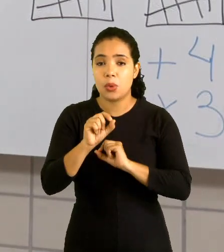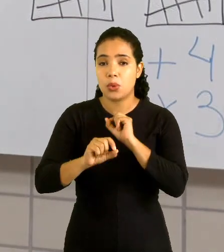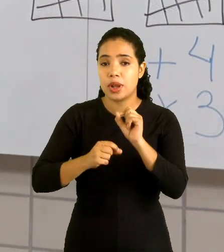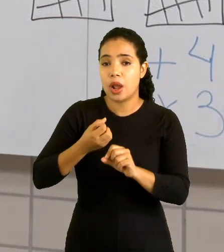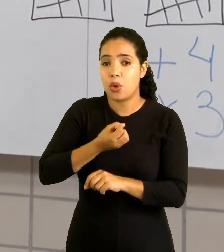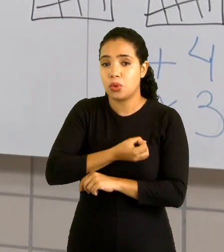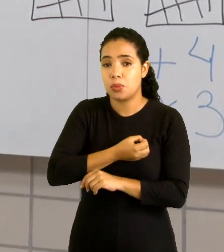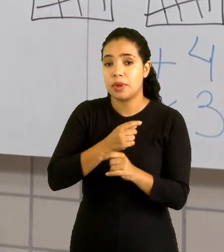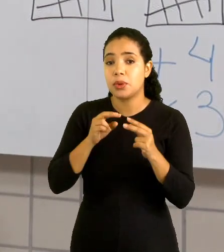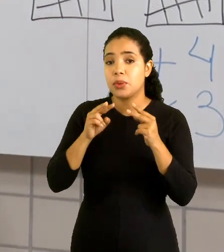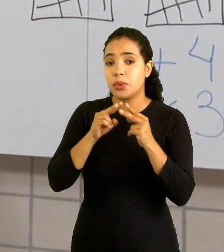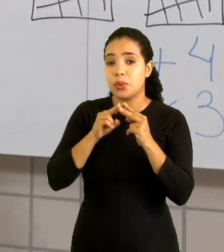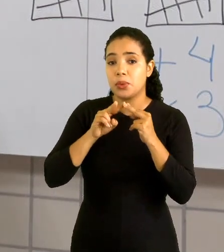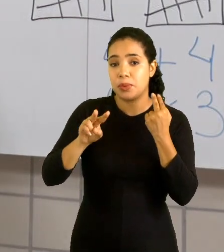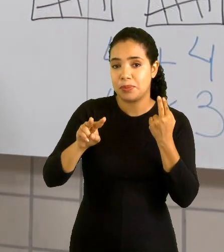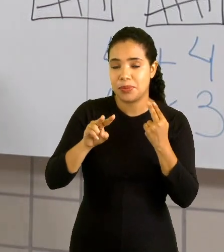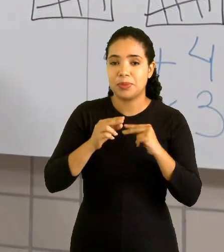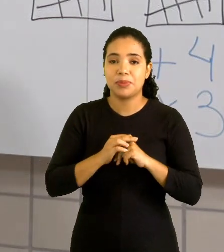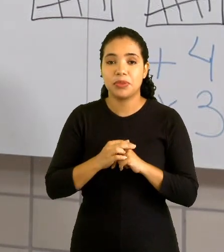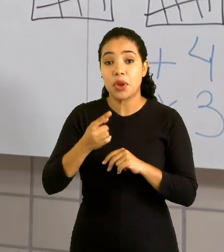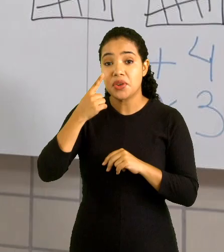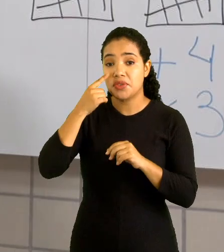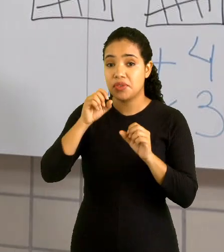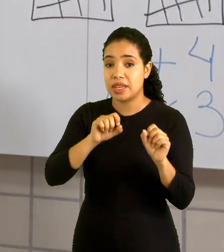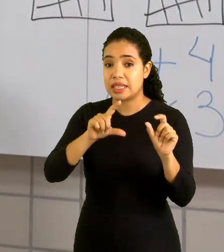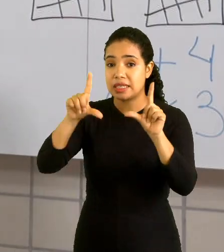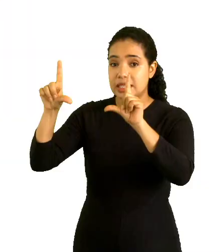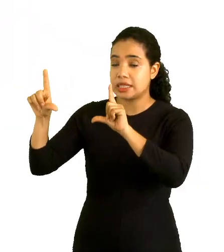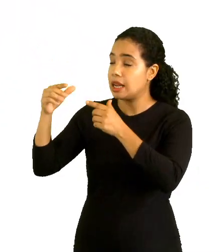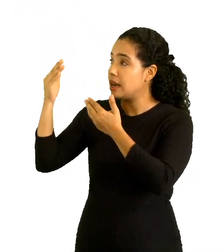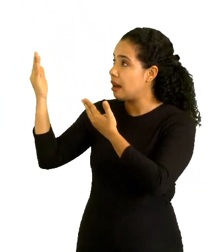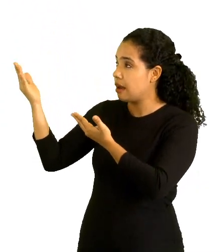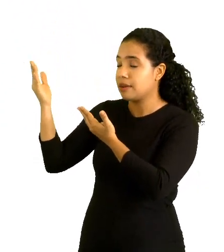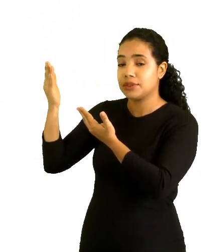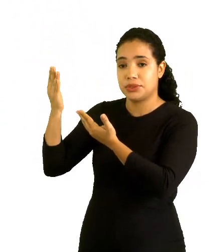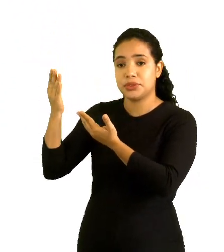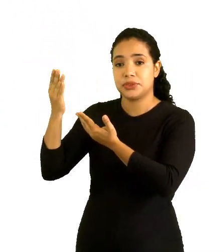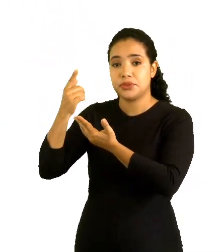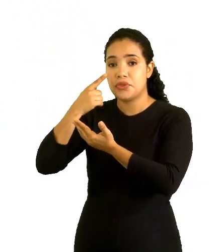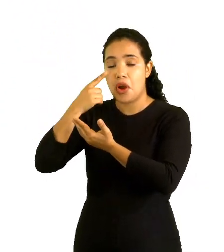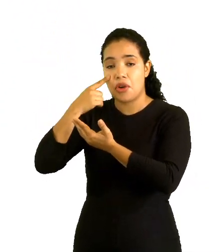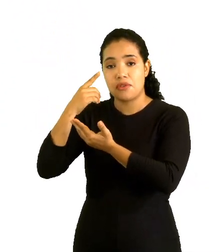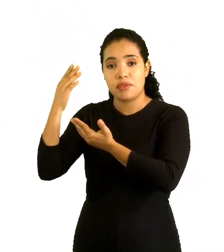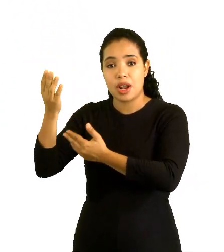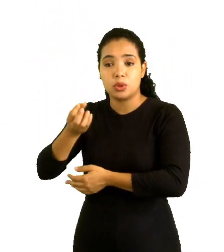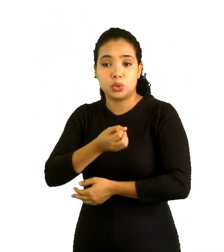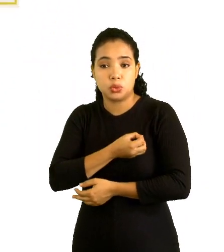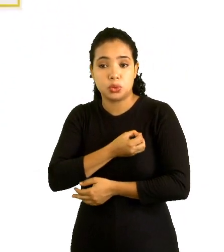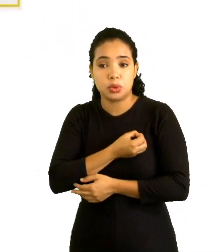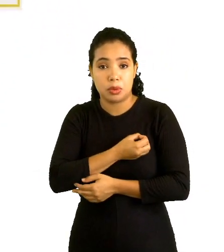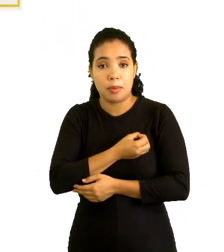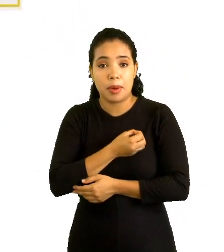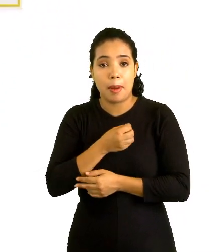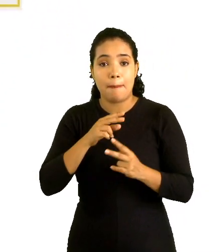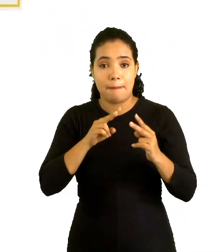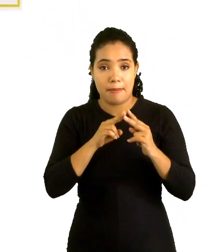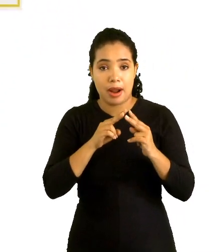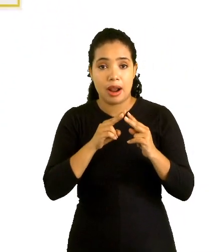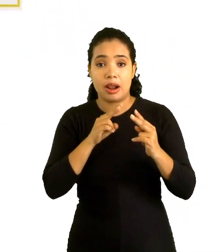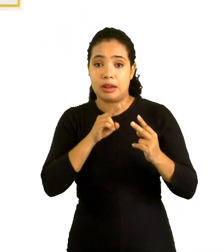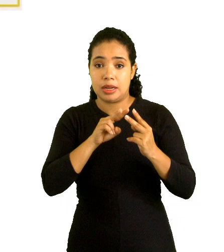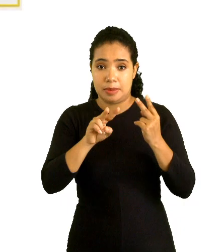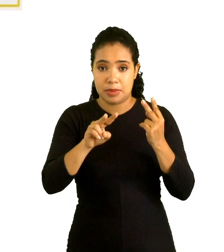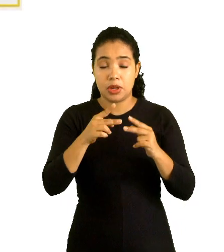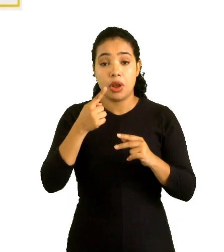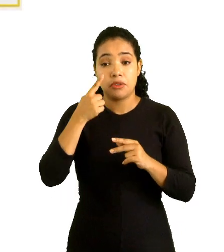ímpar? Olhando no slide que está aparecendo agora para você, você vai ver os números pares e os números ímpares. Nós temos